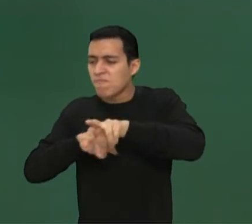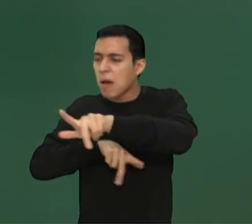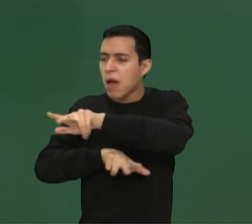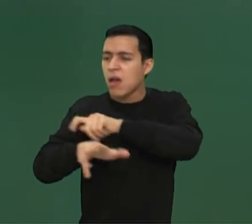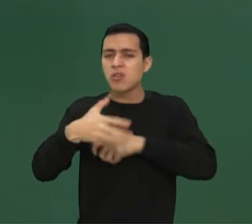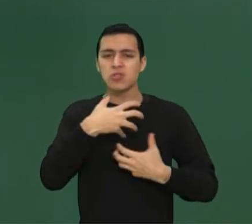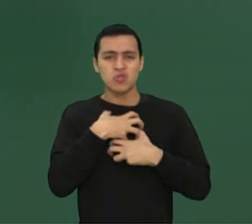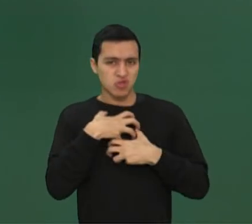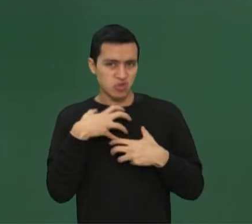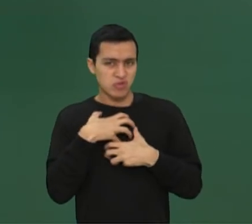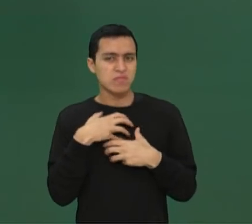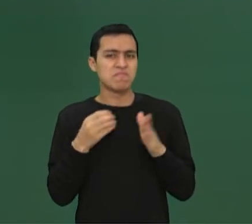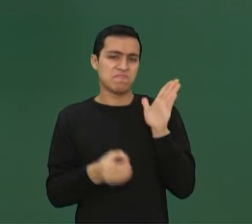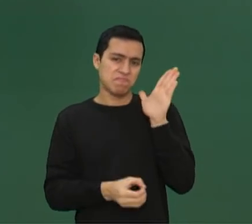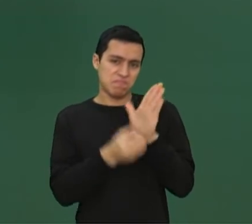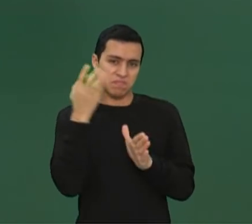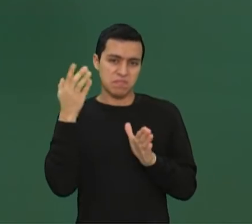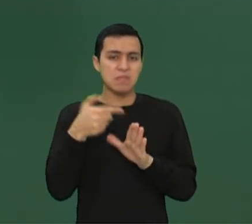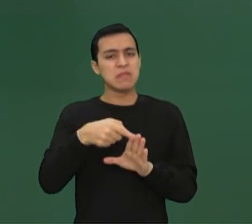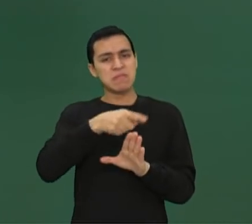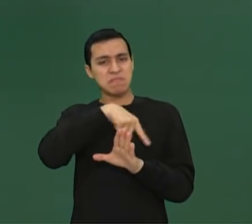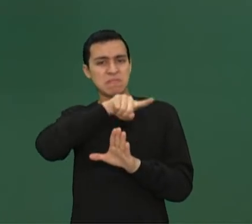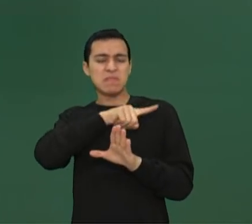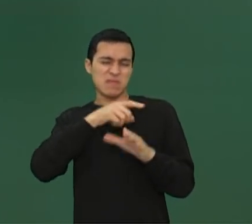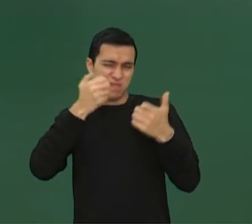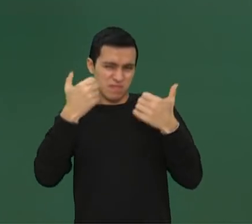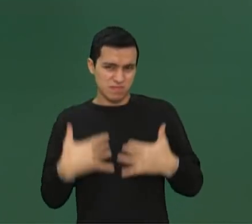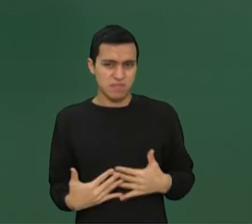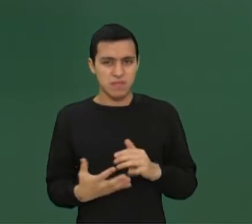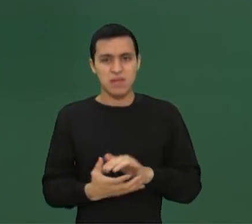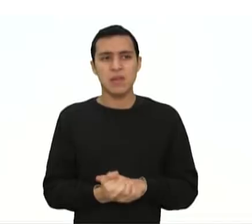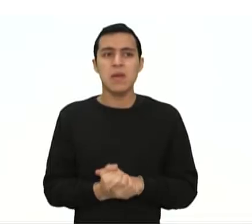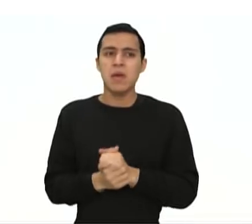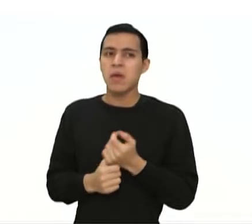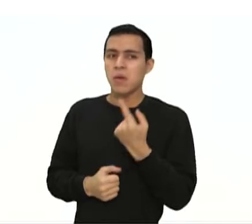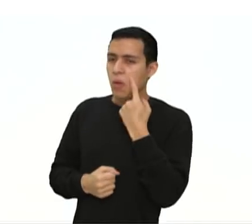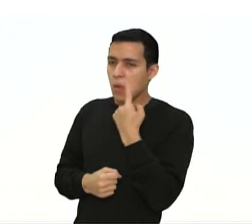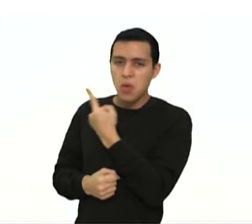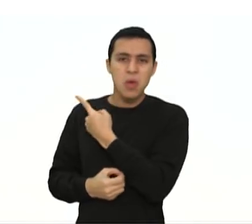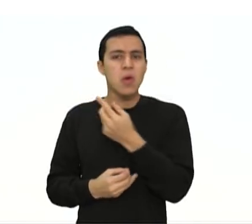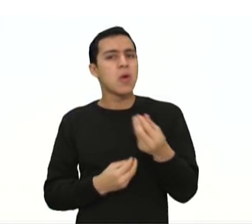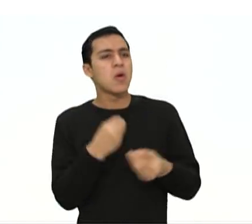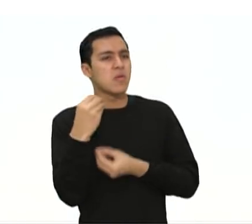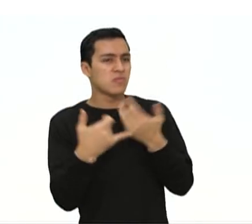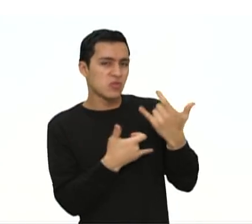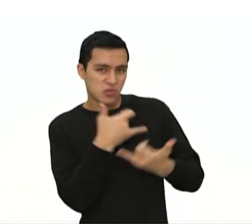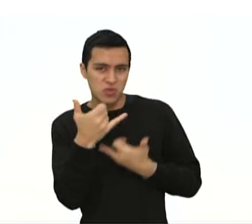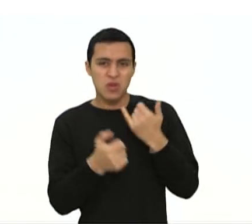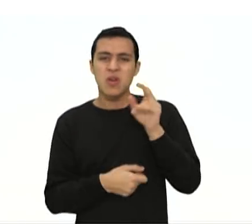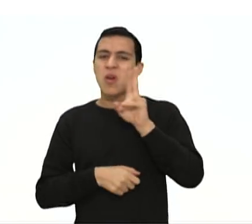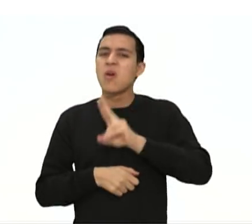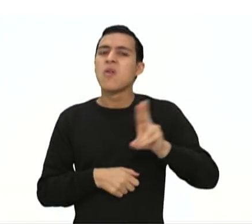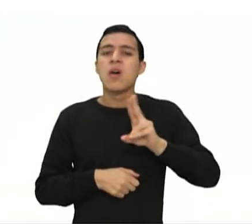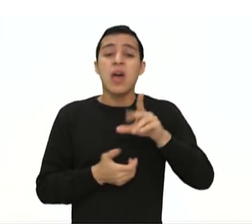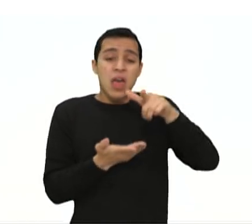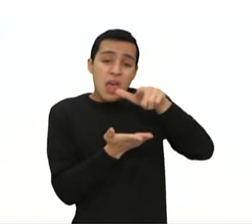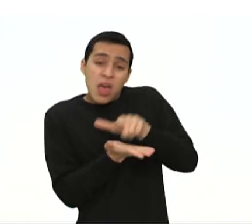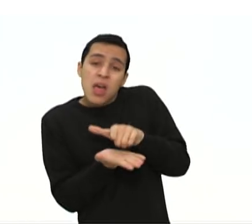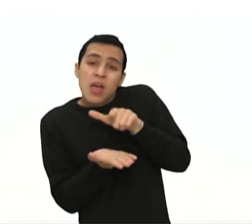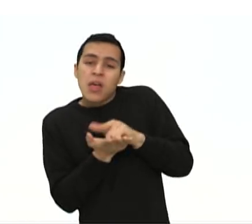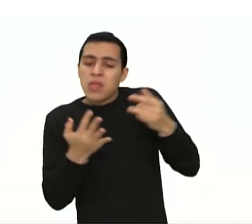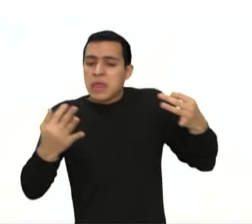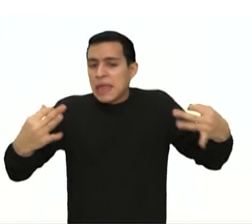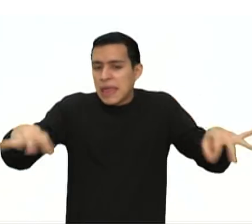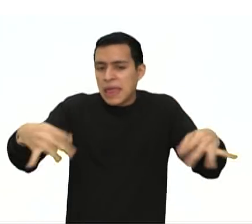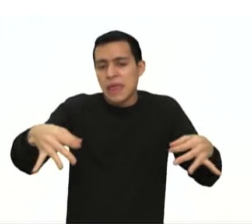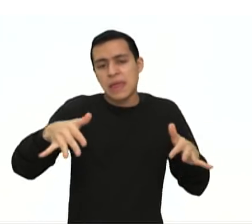várias e muitas formas como a gente quiser, né? Aqui tem uma representação do jogo, ó. Foi usada uma folha sulfite, né?